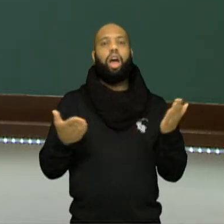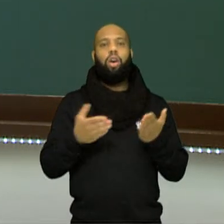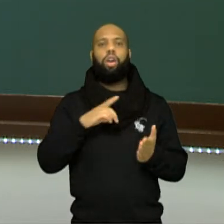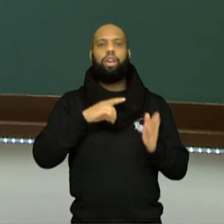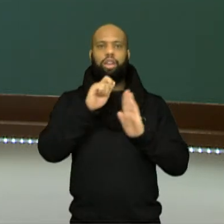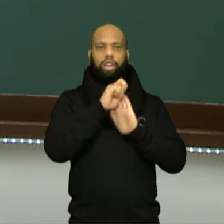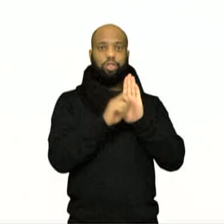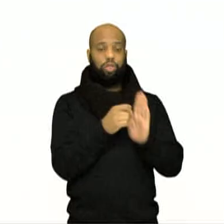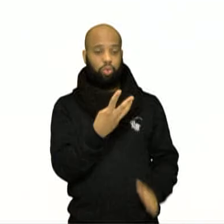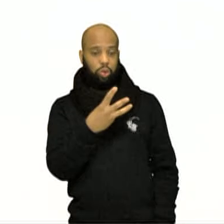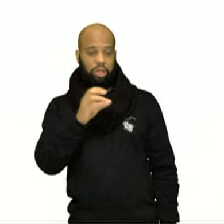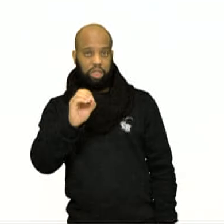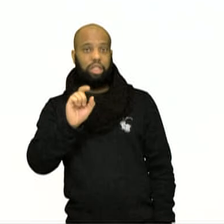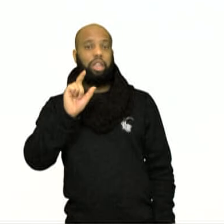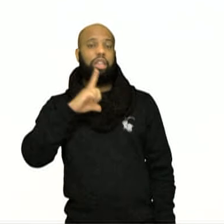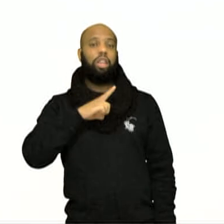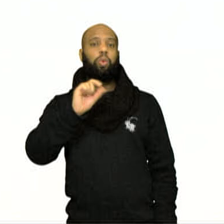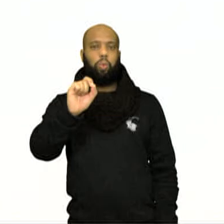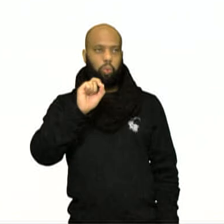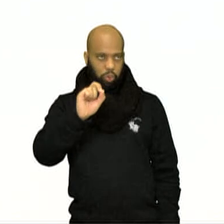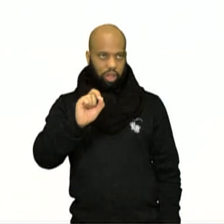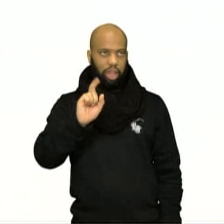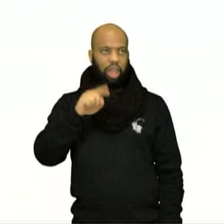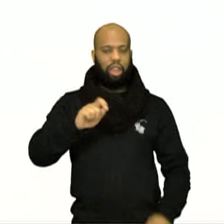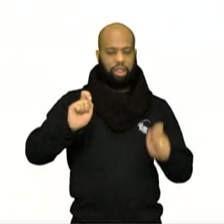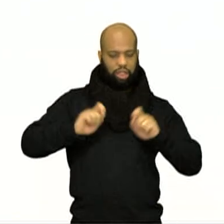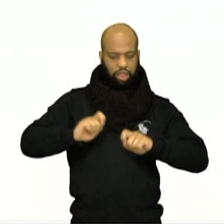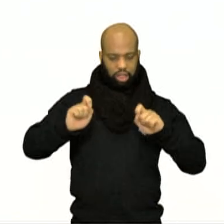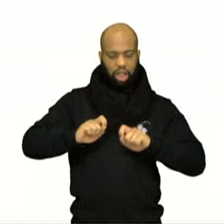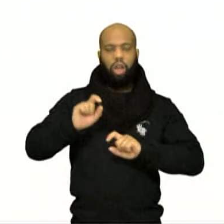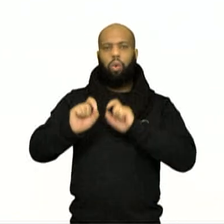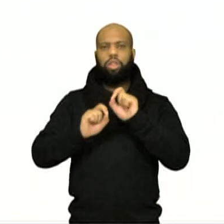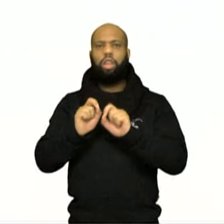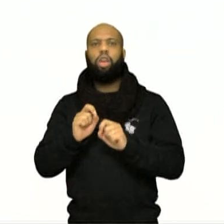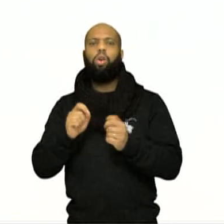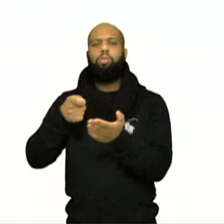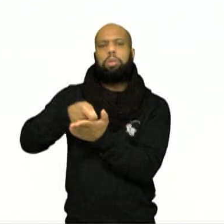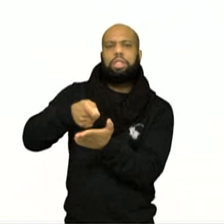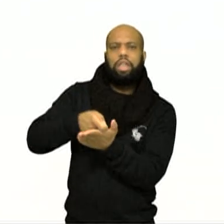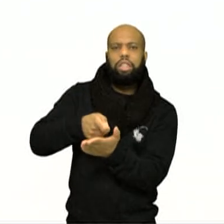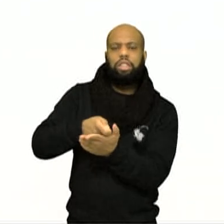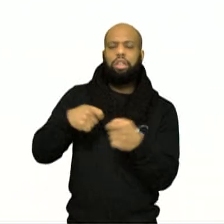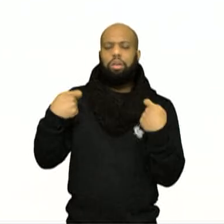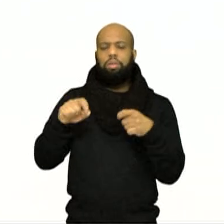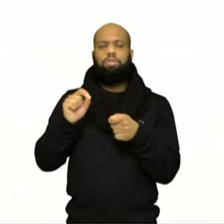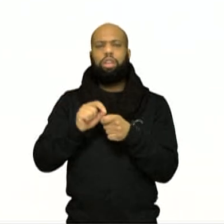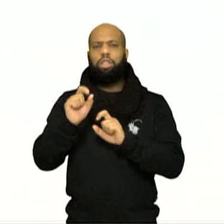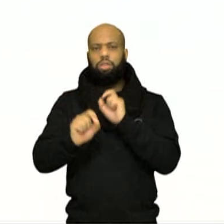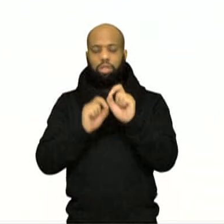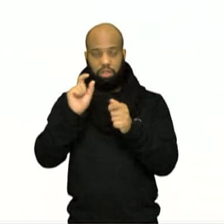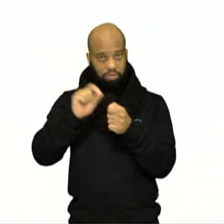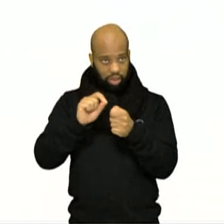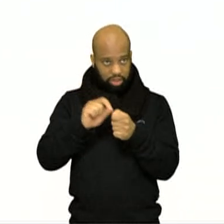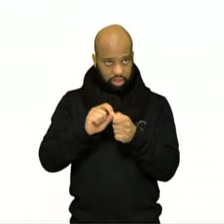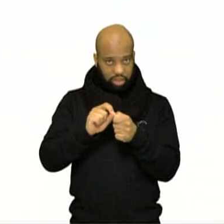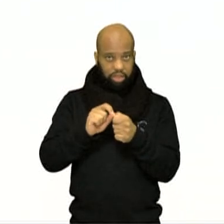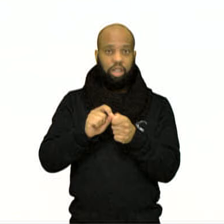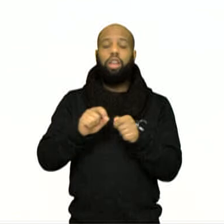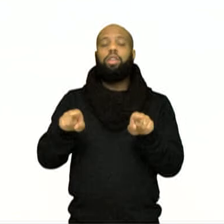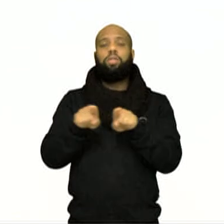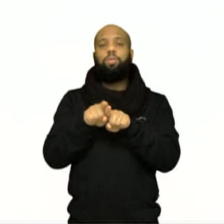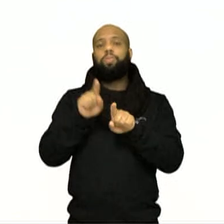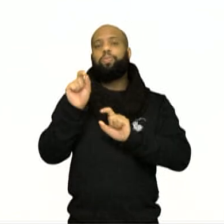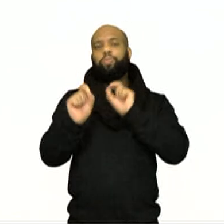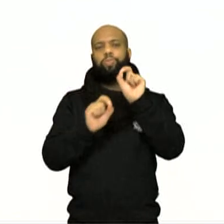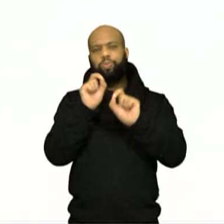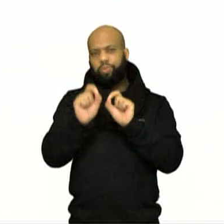30, nós temos as competências do município, as suas obrigações, o que ele precisa cumprir, o que ele precisa